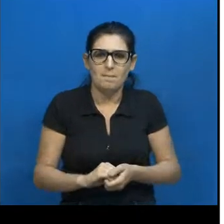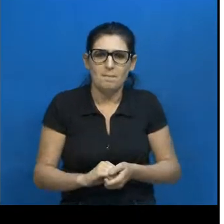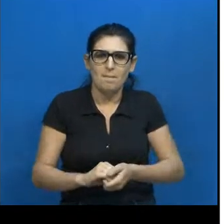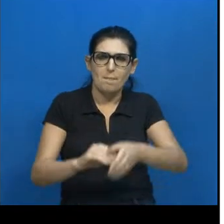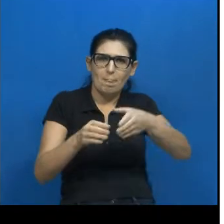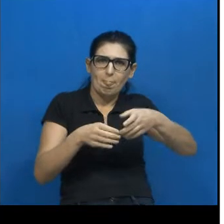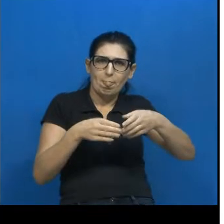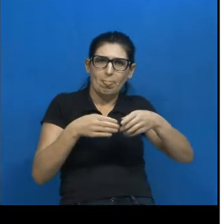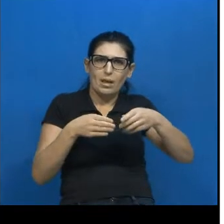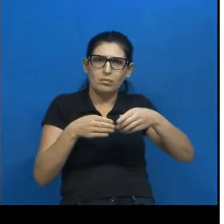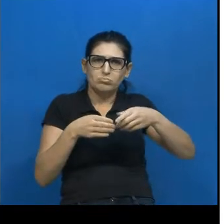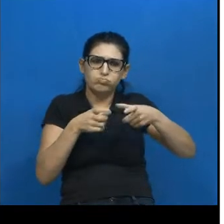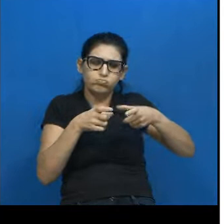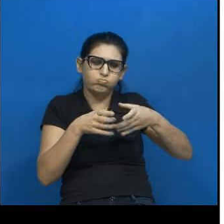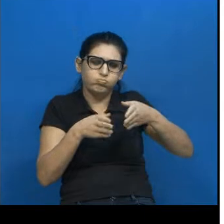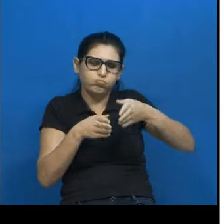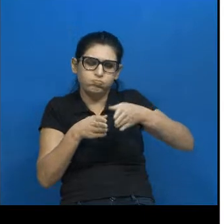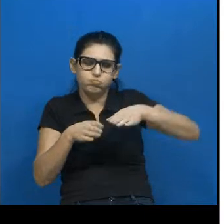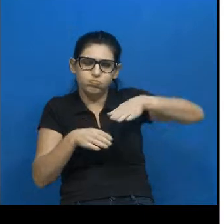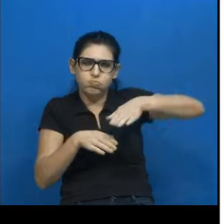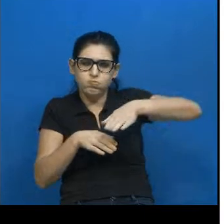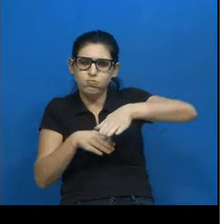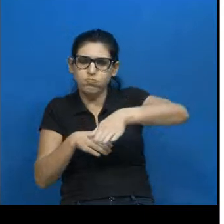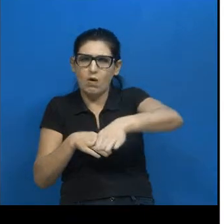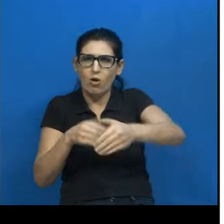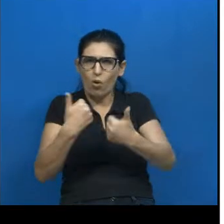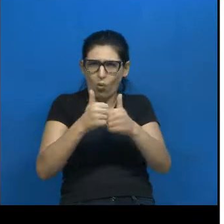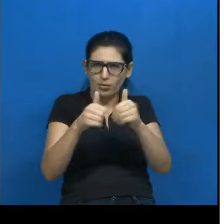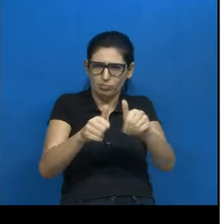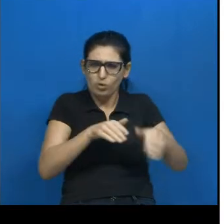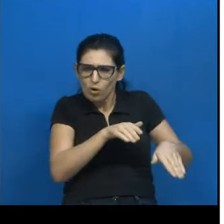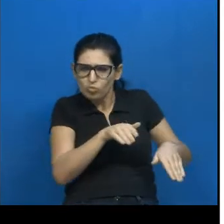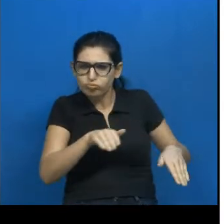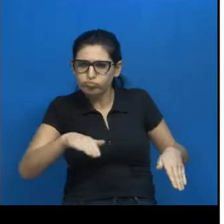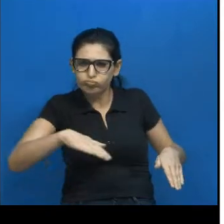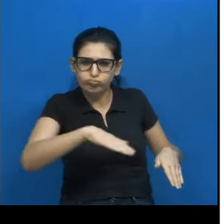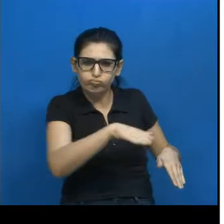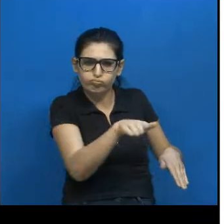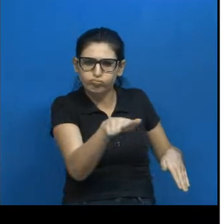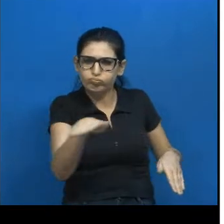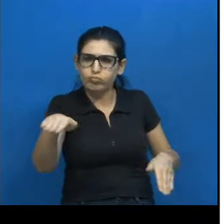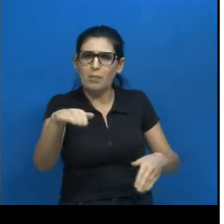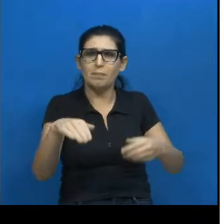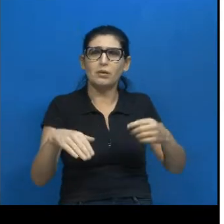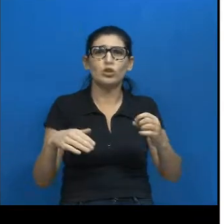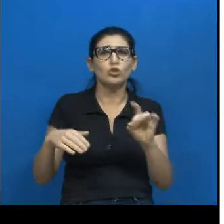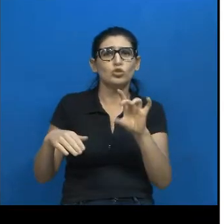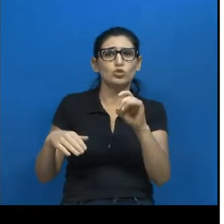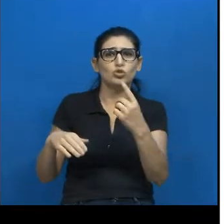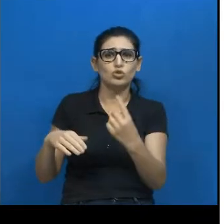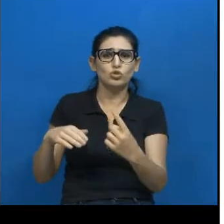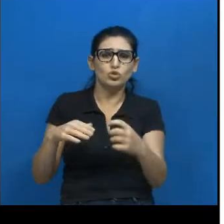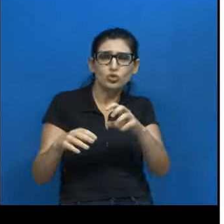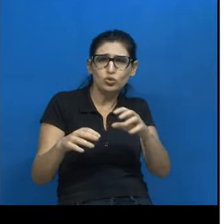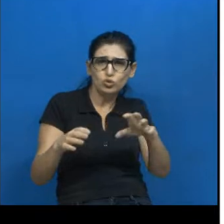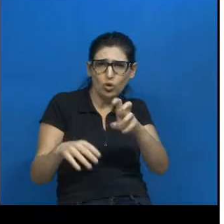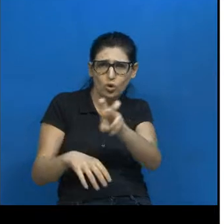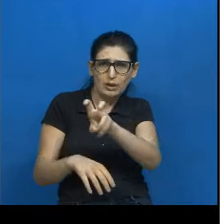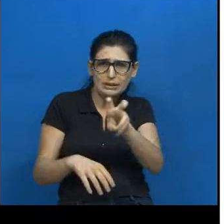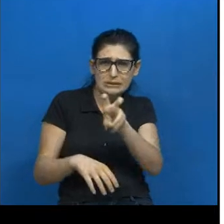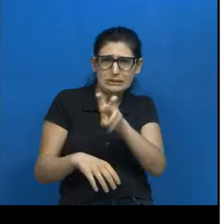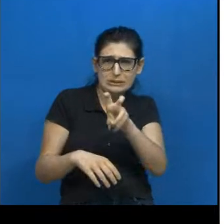aquele itinerário do ônibus para poder atender melhor o passageiro. Tá? E a gente está pegando essas 5 linhas